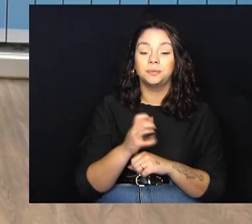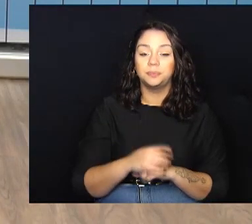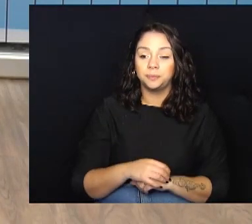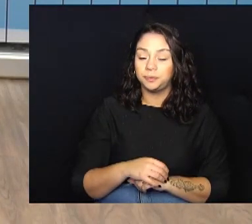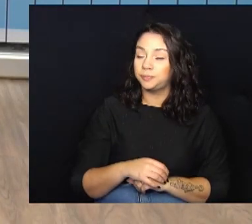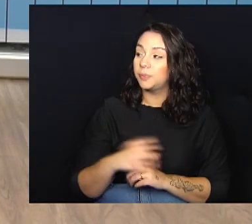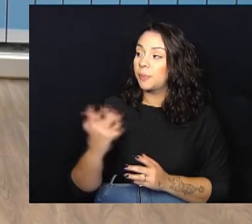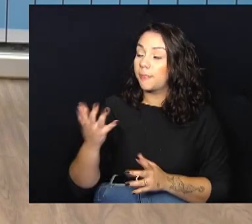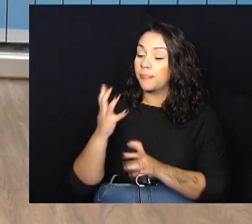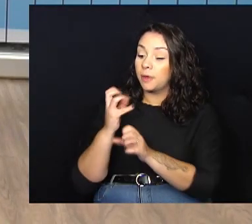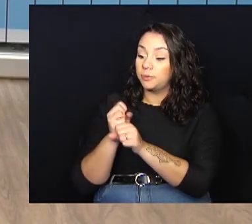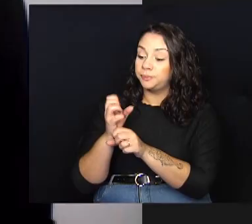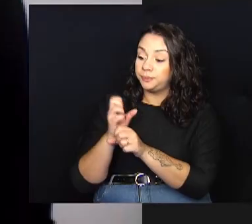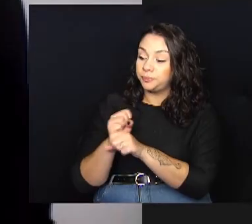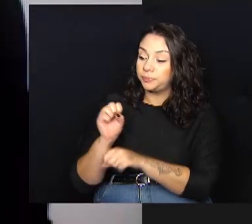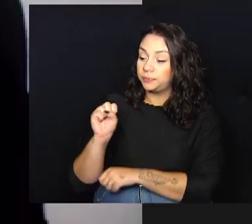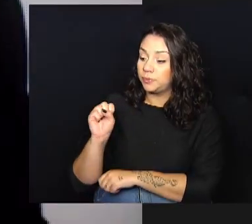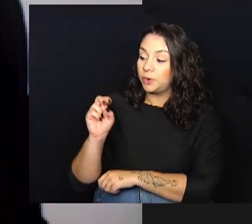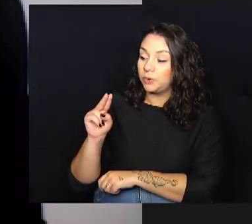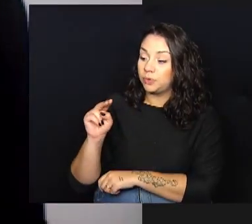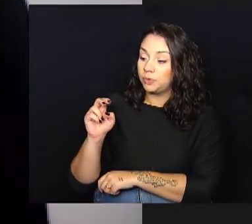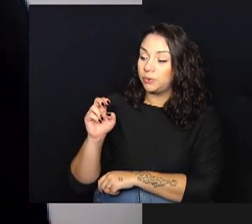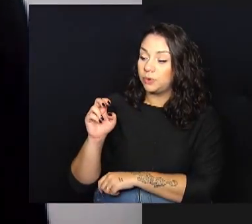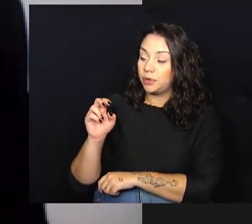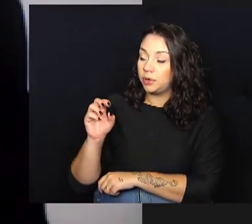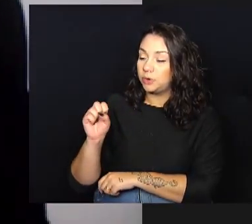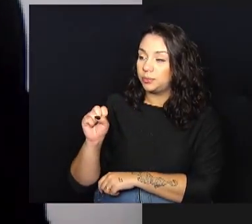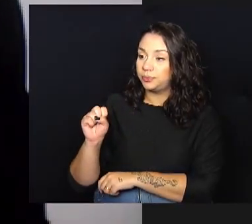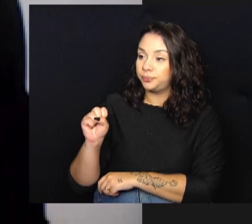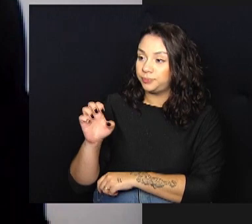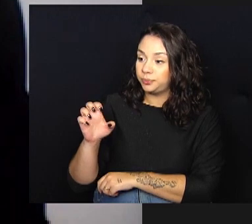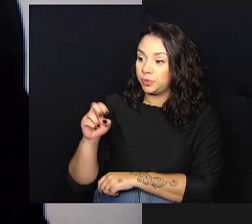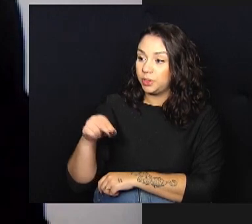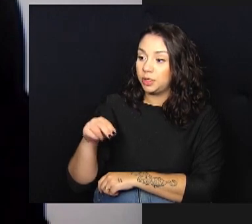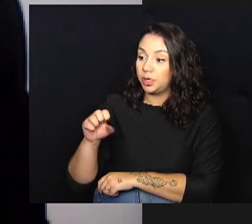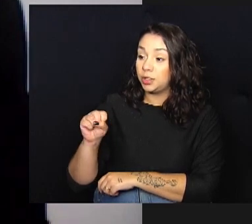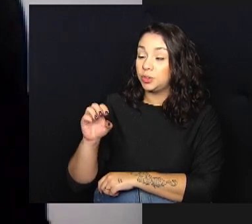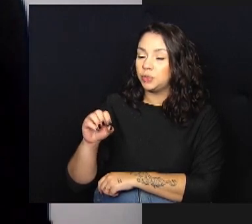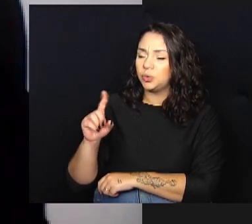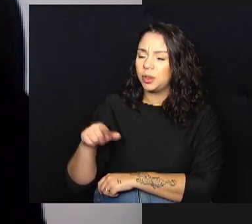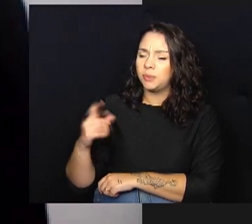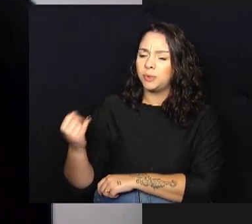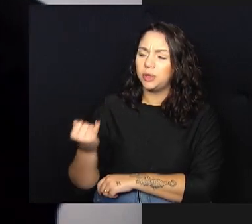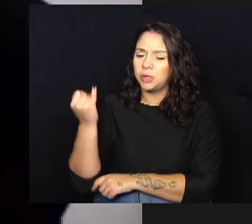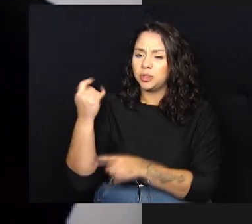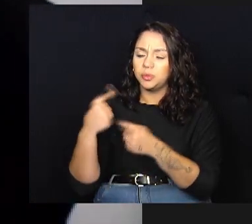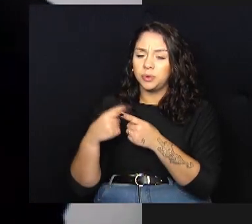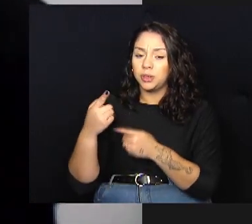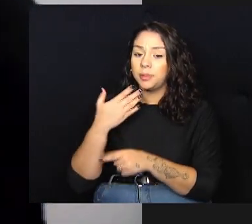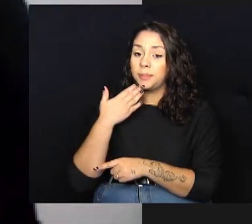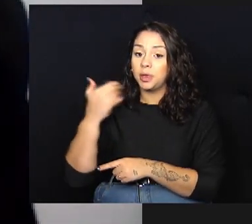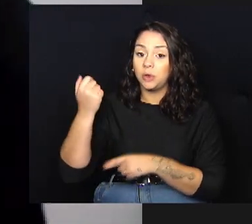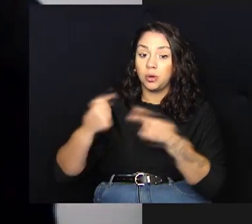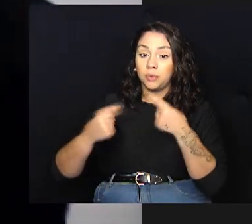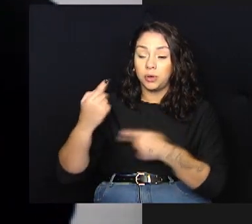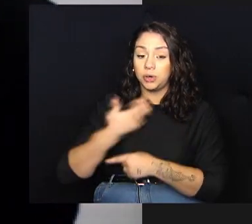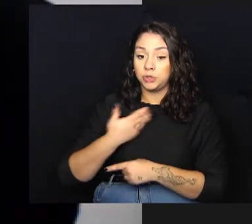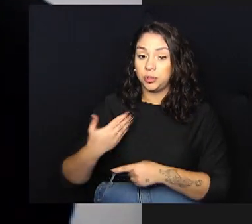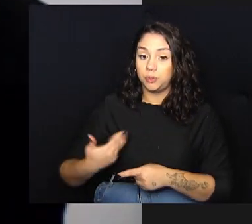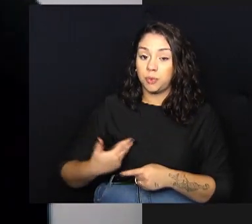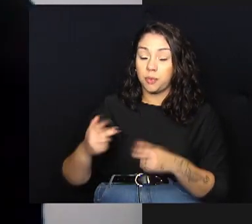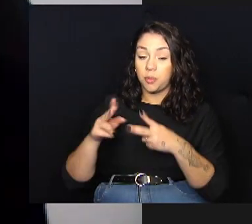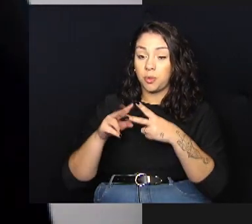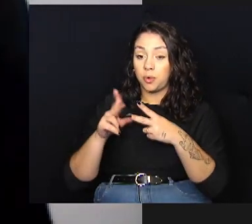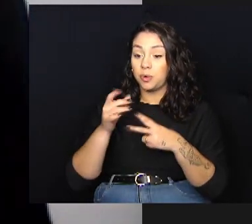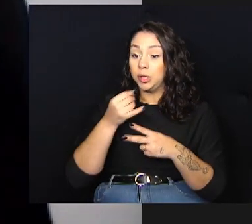o Censo é fundamental porque ele permite que a gente construa melhor as políticas públicas eu vou só dar dois